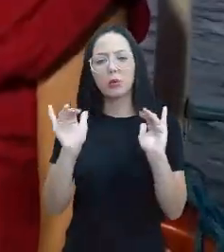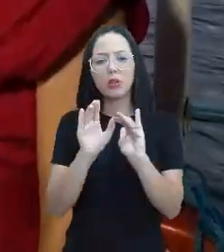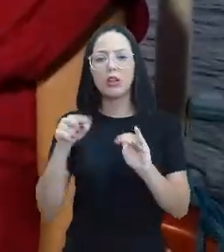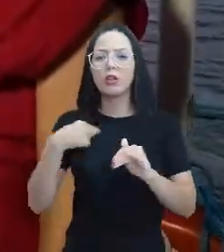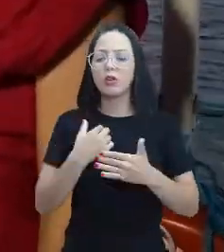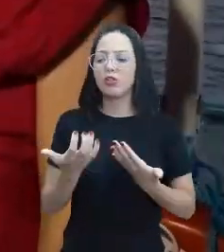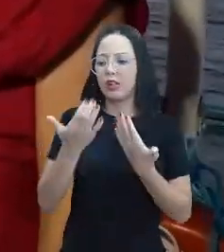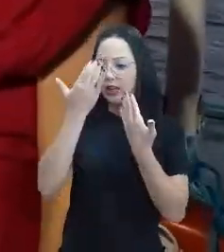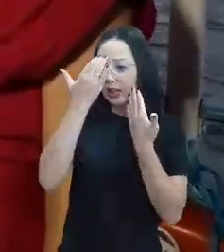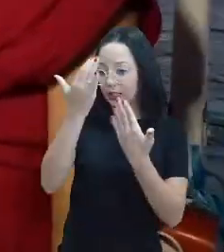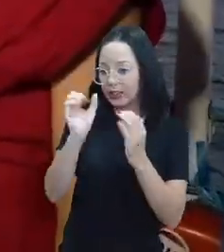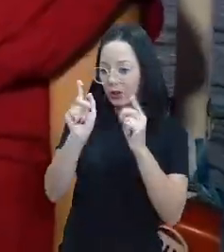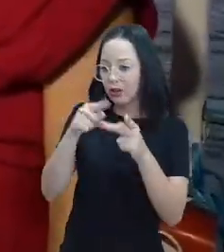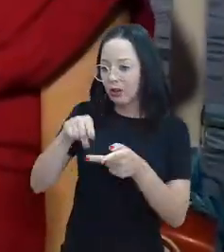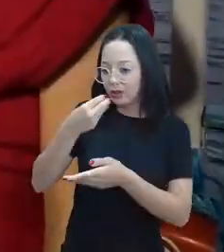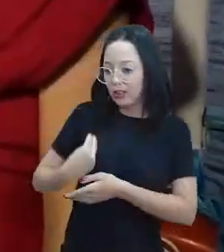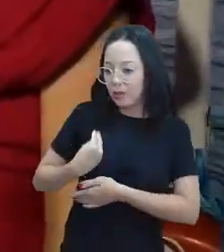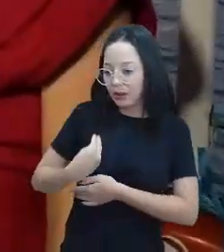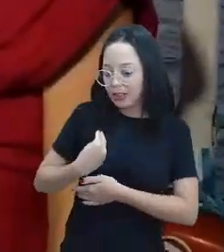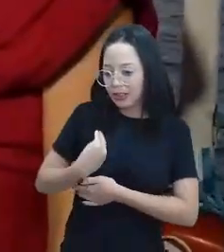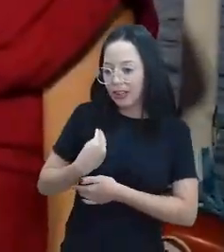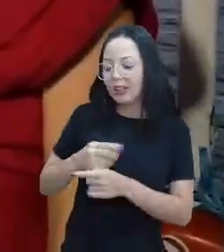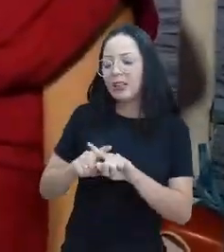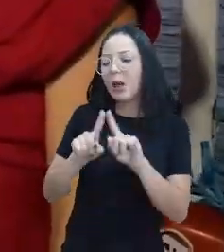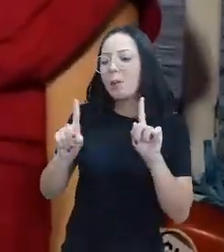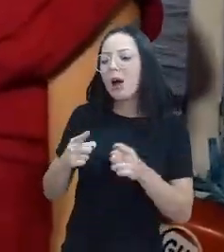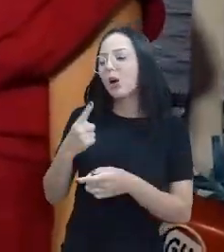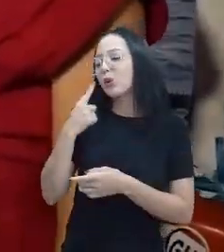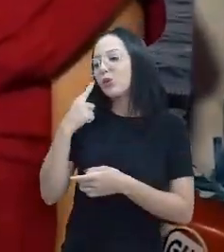queria lhe agradecer, estar aqui presente, mas